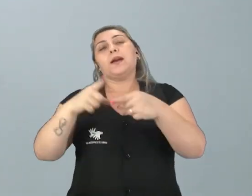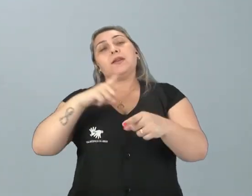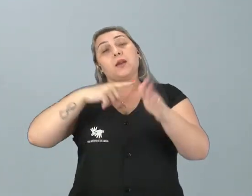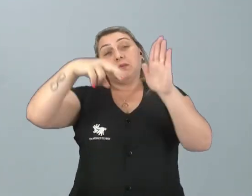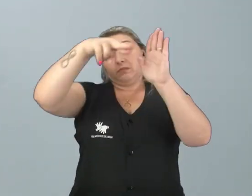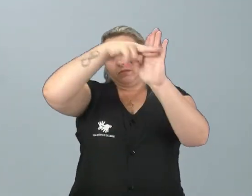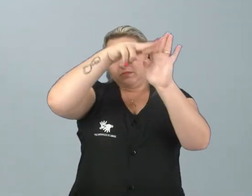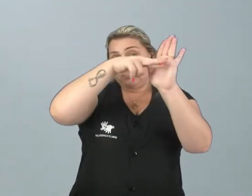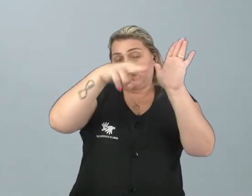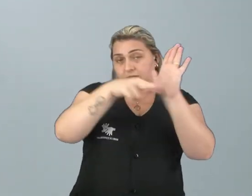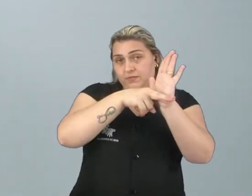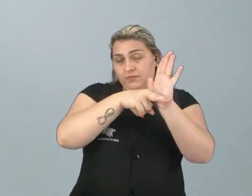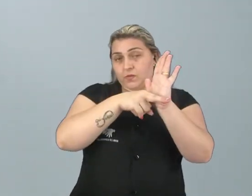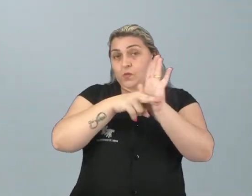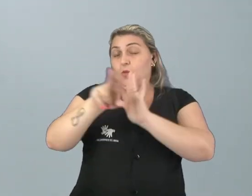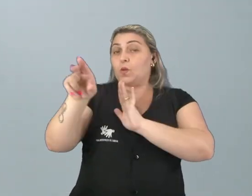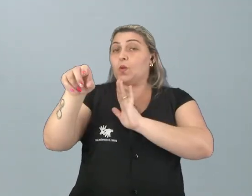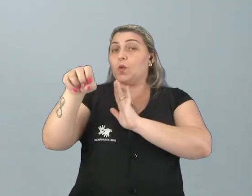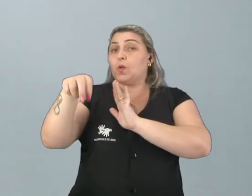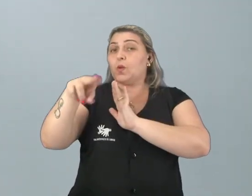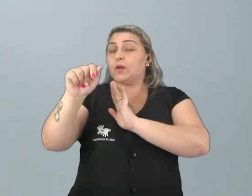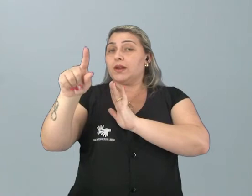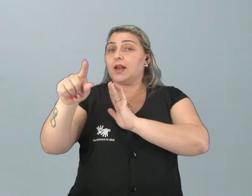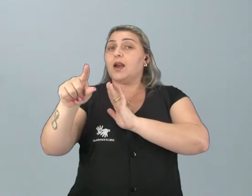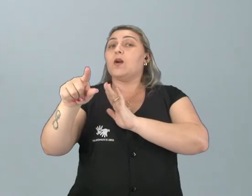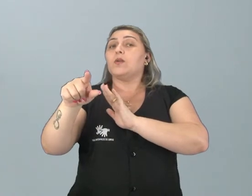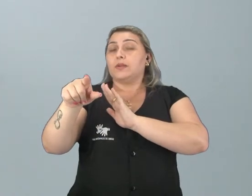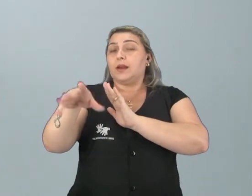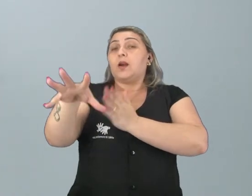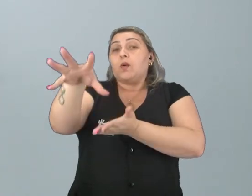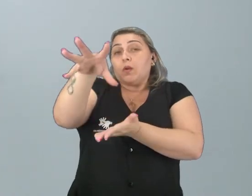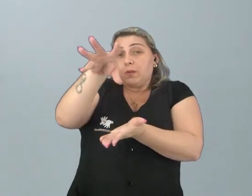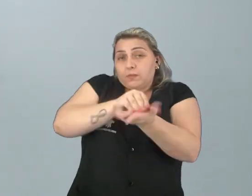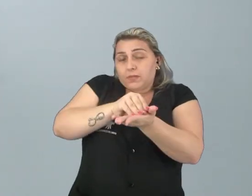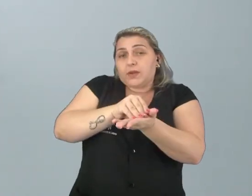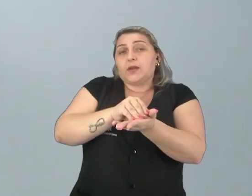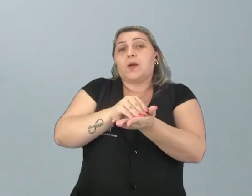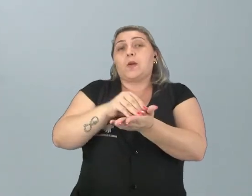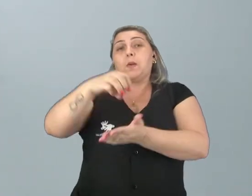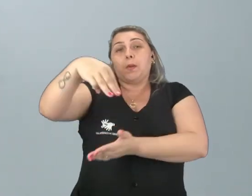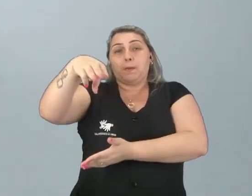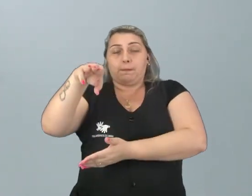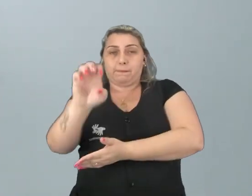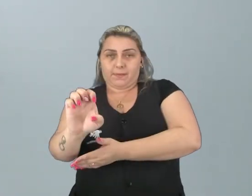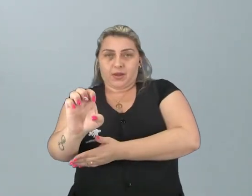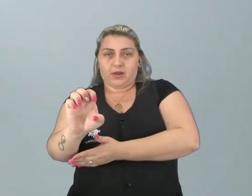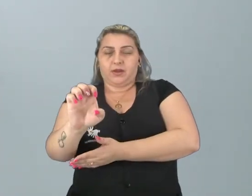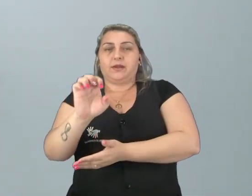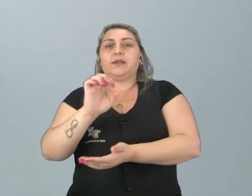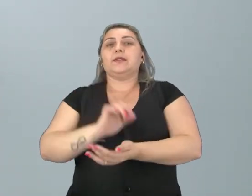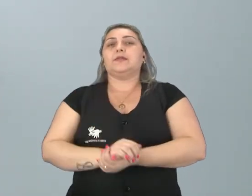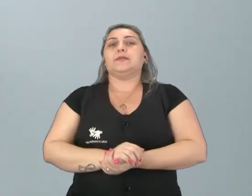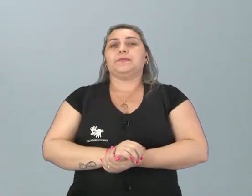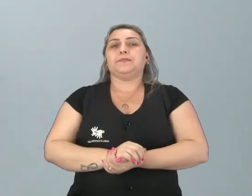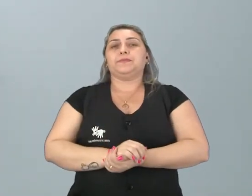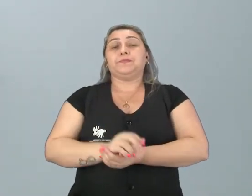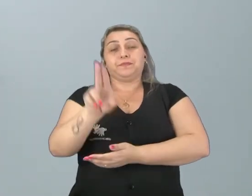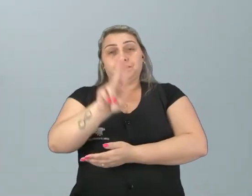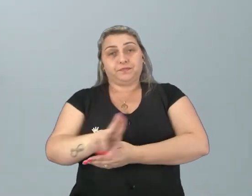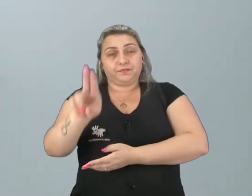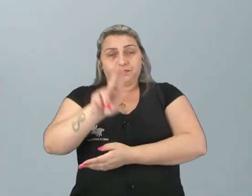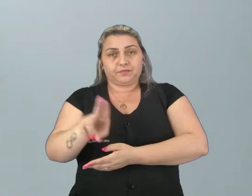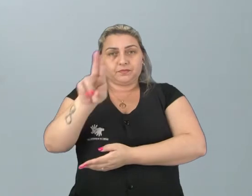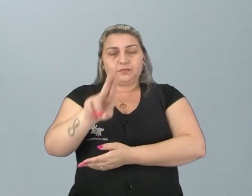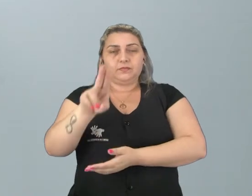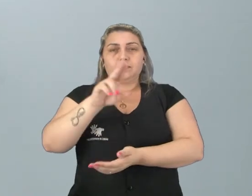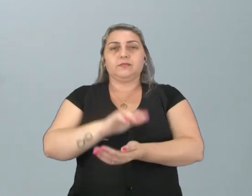uma regra que diz que o não atrai o me, então o correto deveria ser não me impeça. Pelo fato de usar